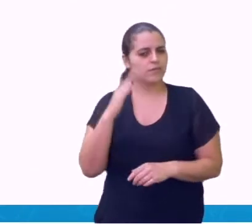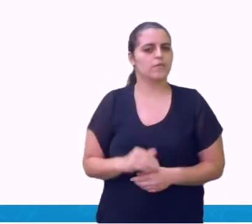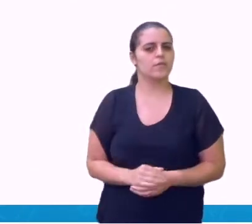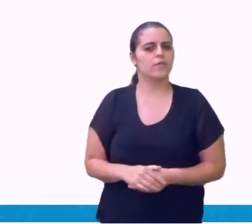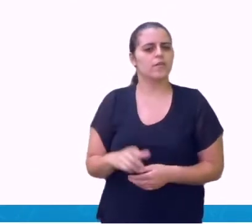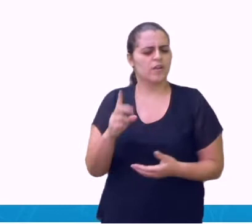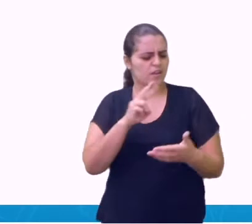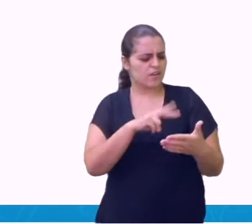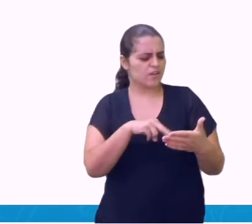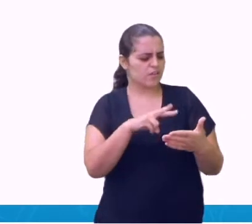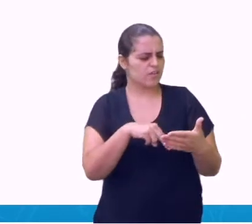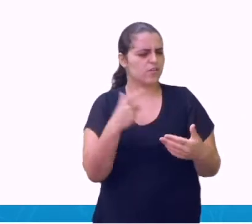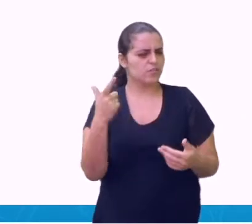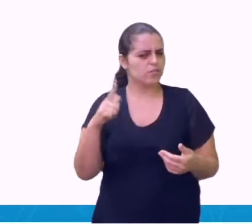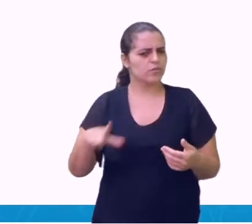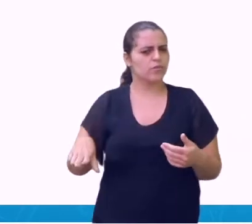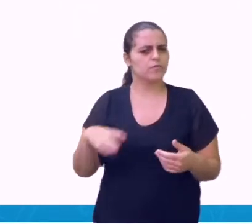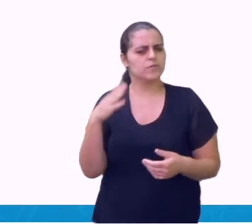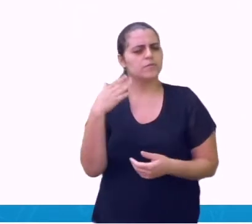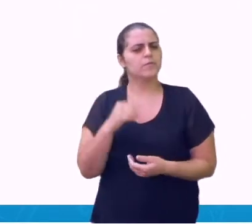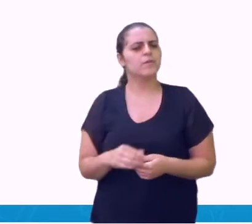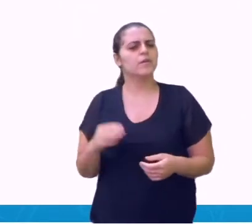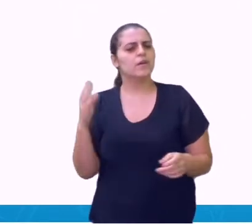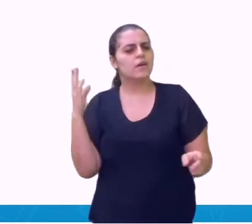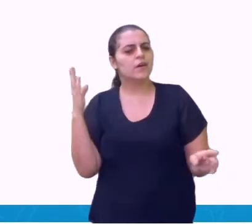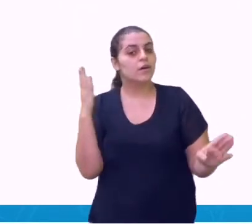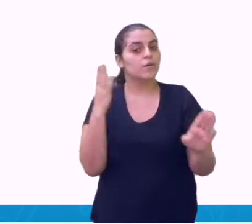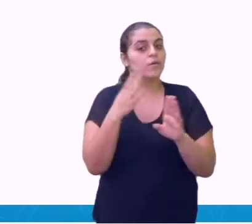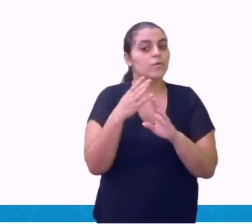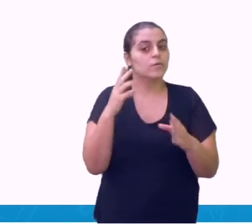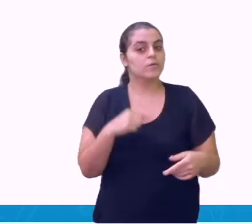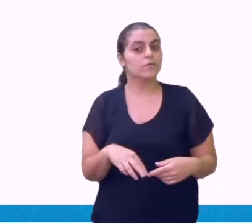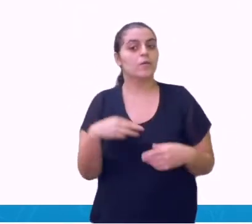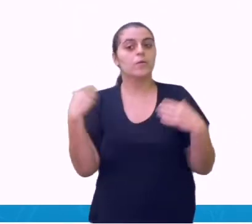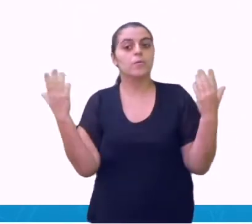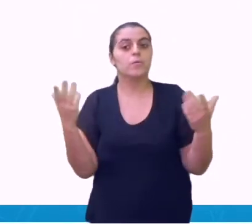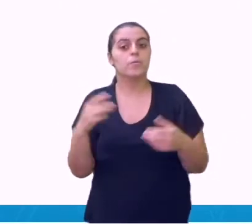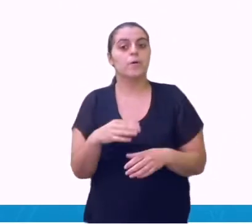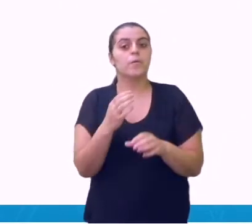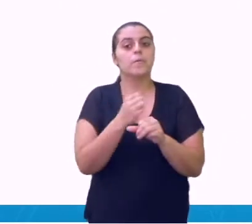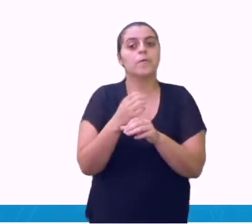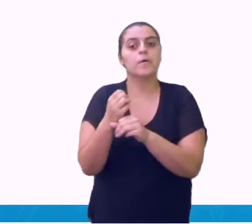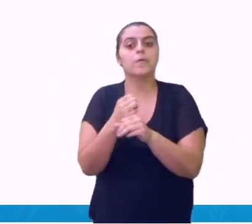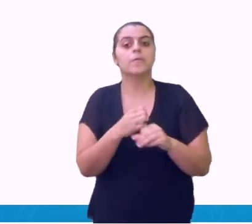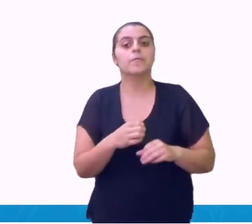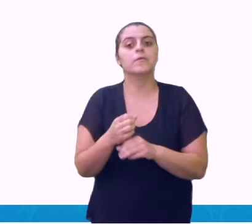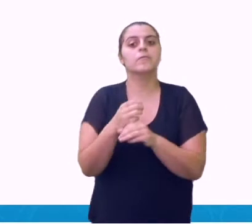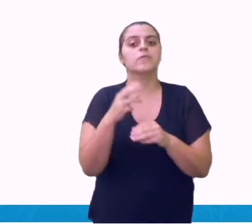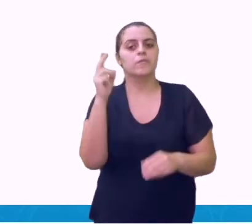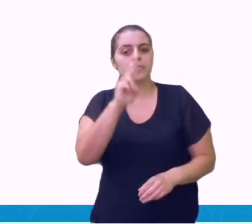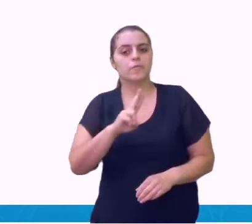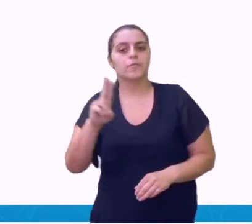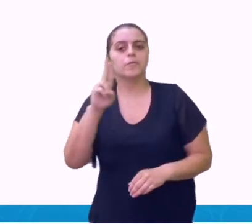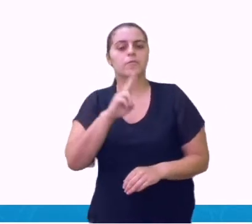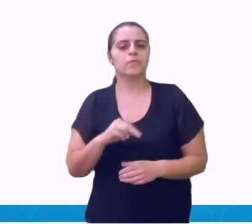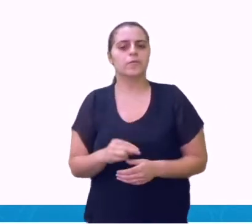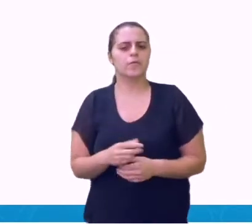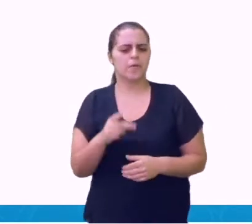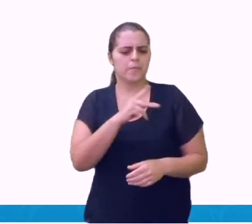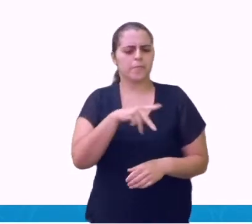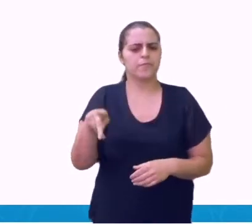Leia novamente o problema para descobrir que tipo de operação deve ser usado. Como a professora